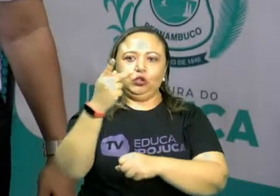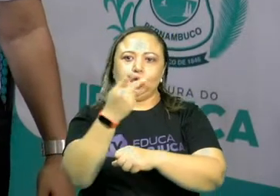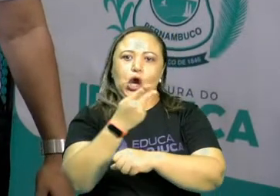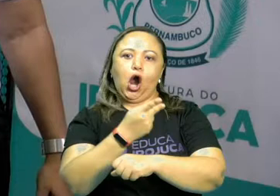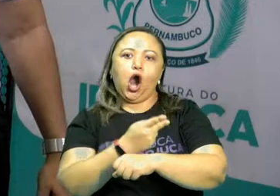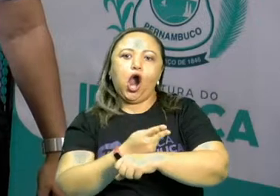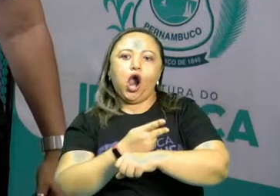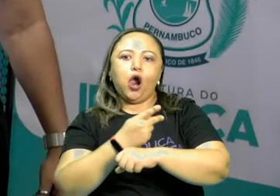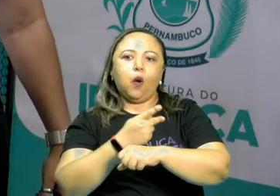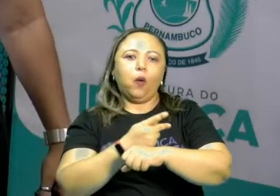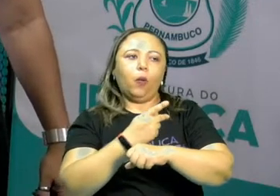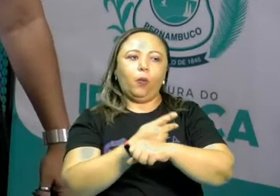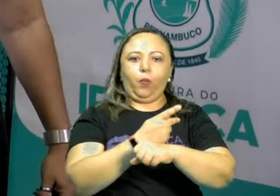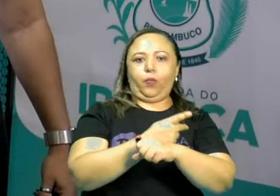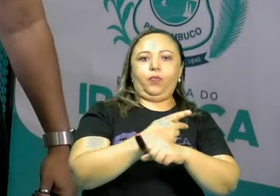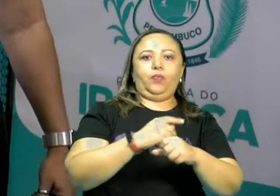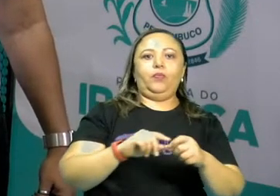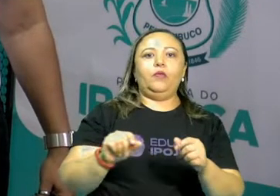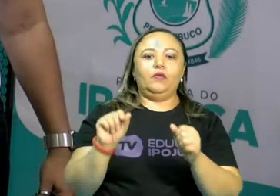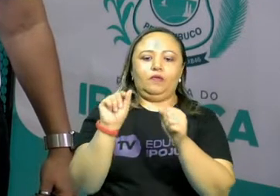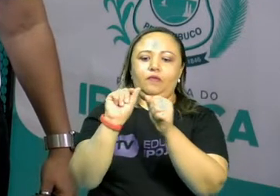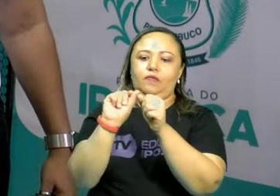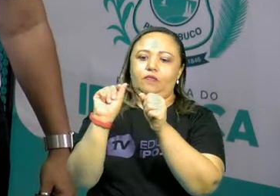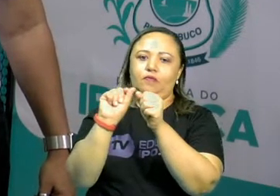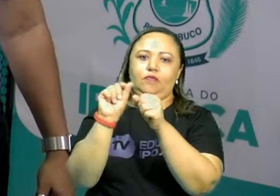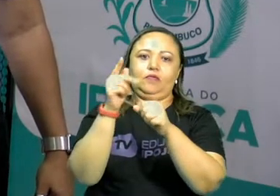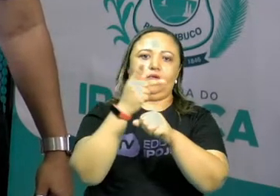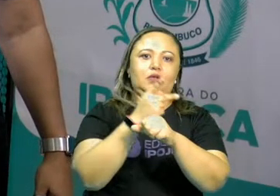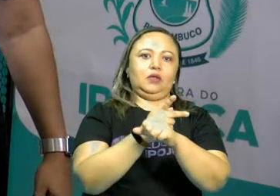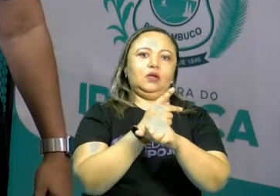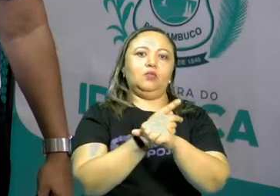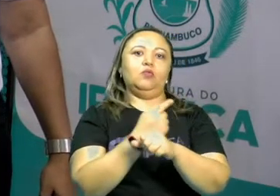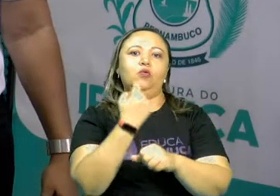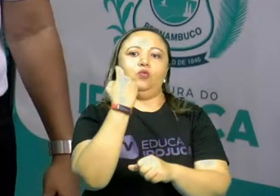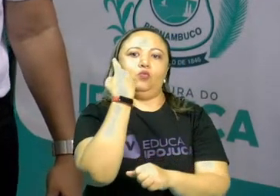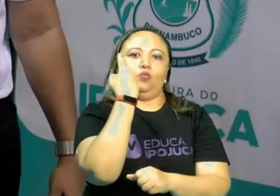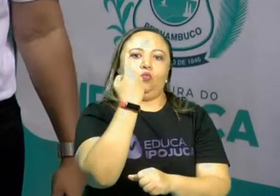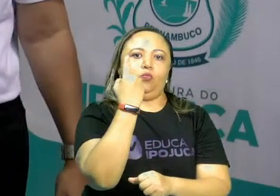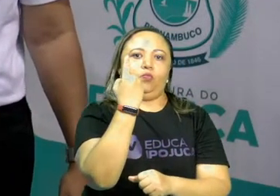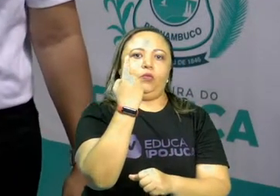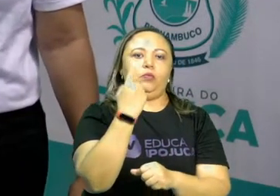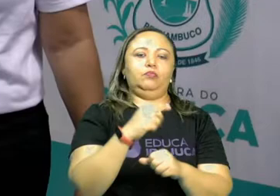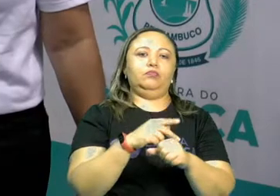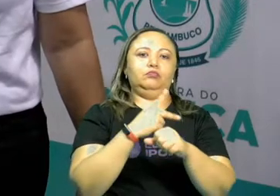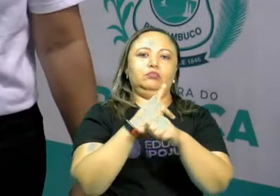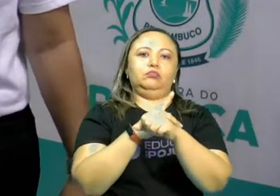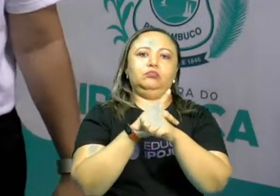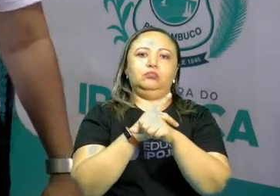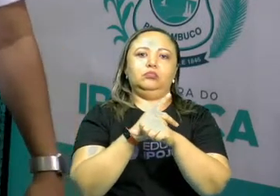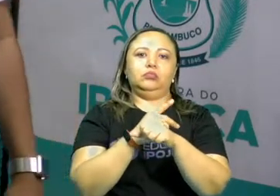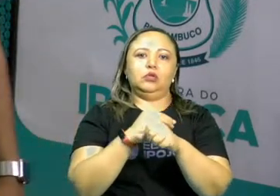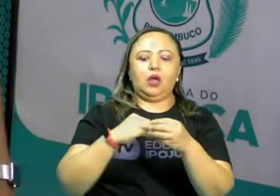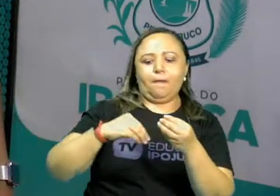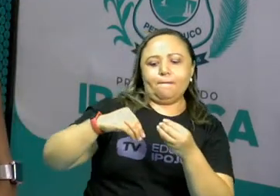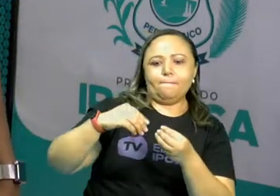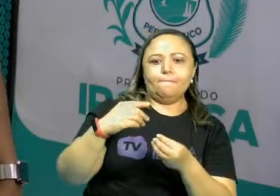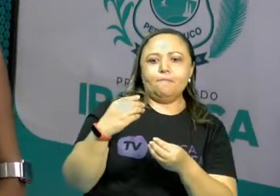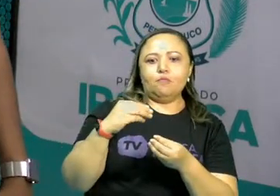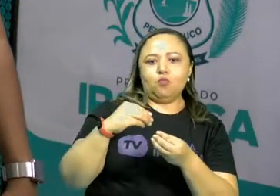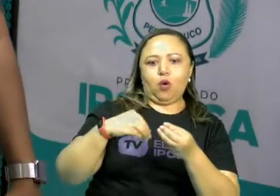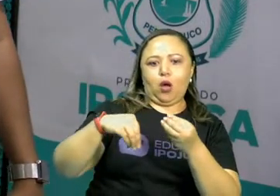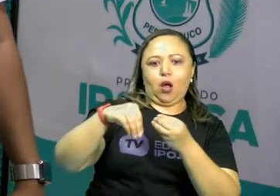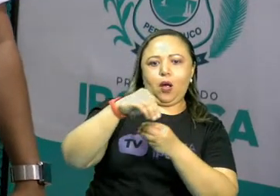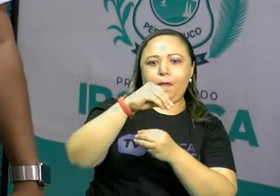alumínio. Ela é formada por uma única substância. Então, eu posso dizer que é uma substância